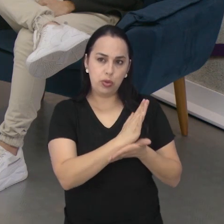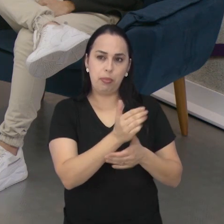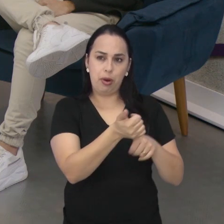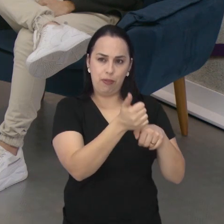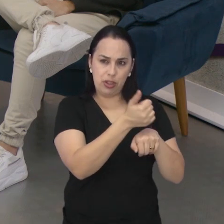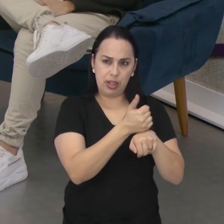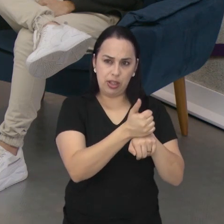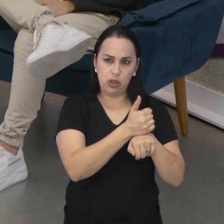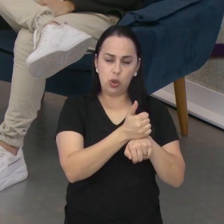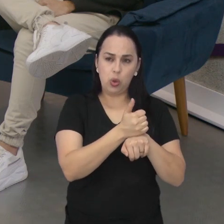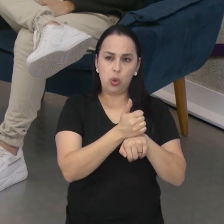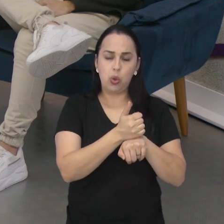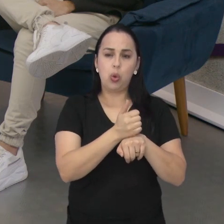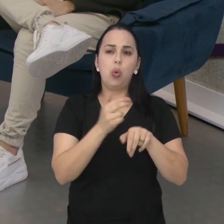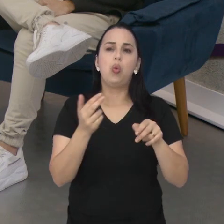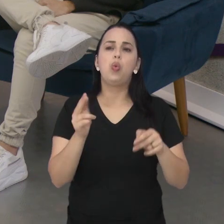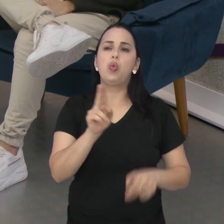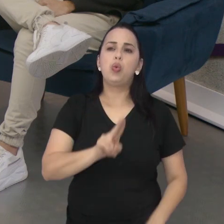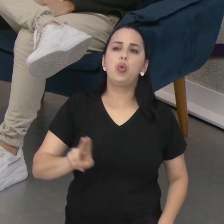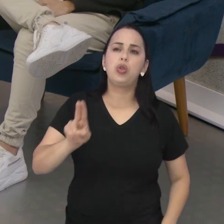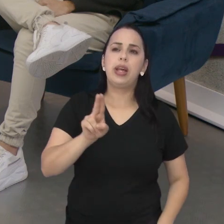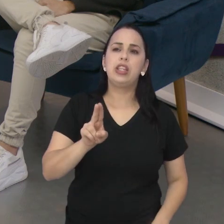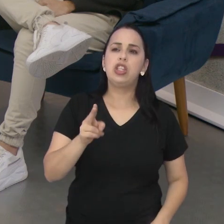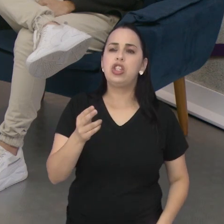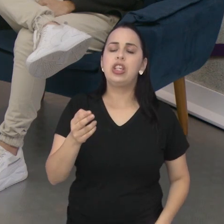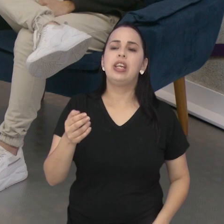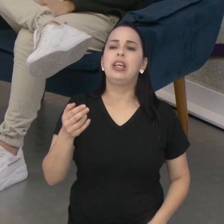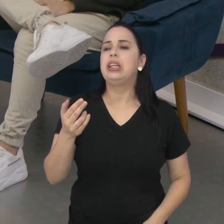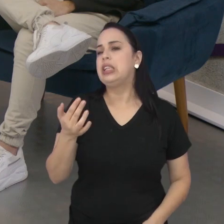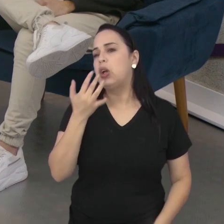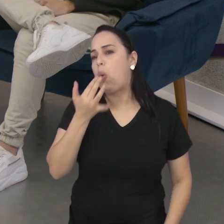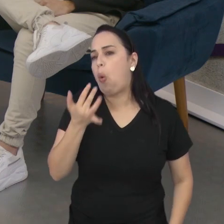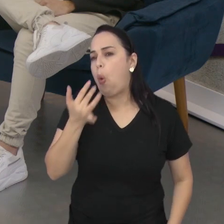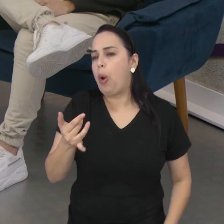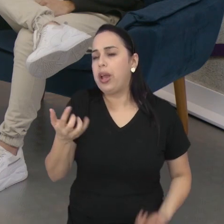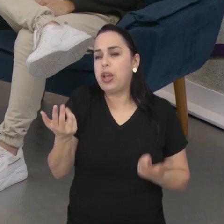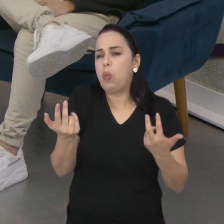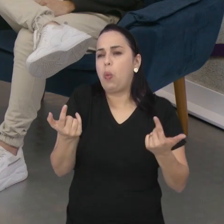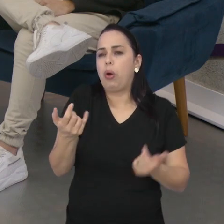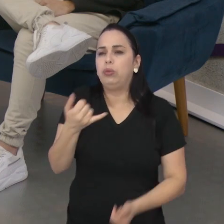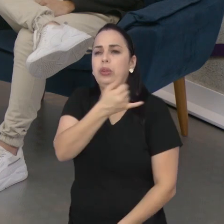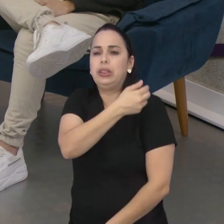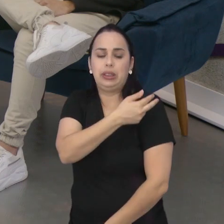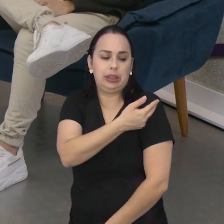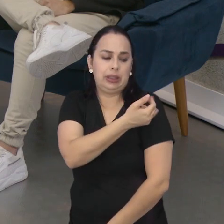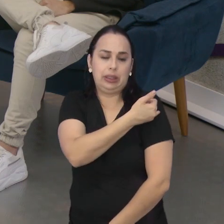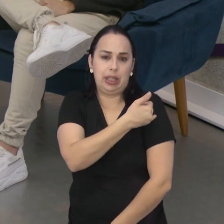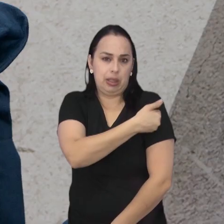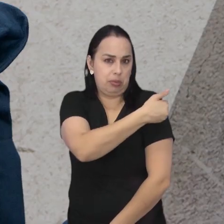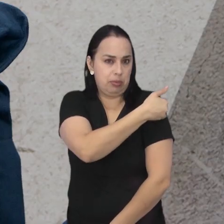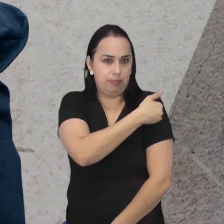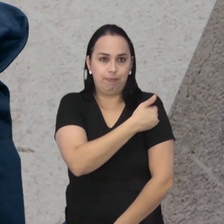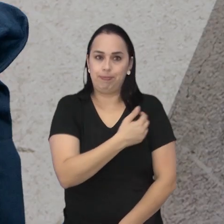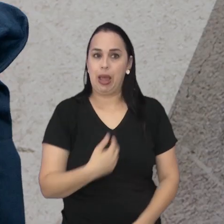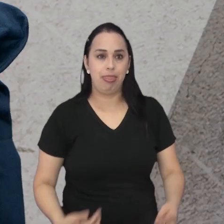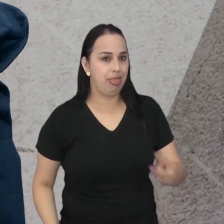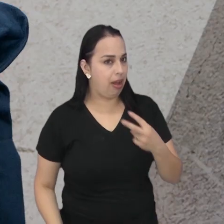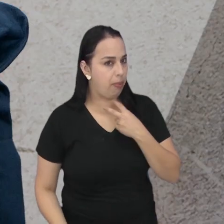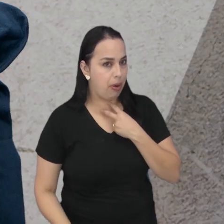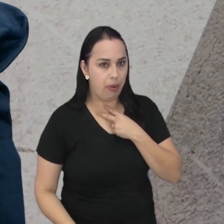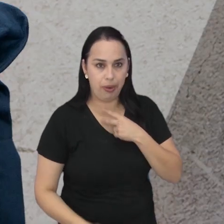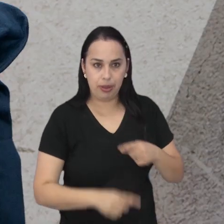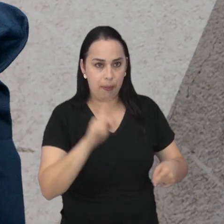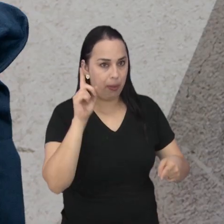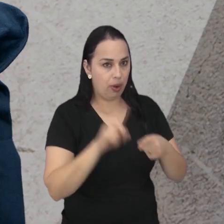as mesmas tintas dos tatuadores ou não? Isso diferencia? Não é nada recomendado, né?